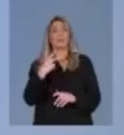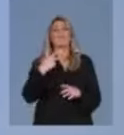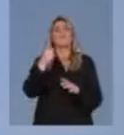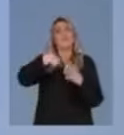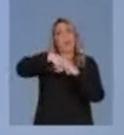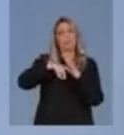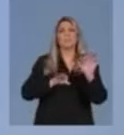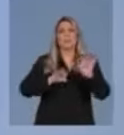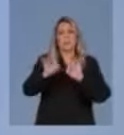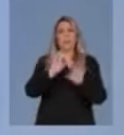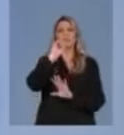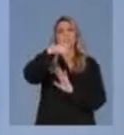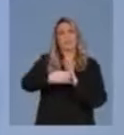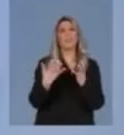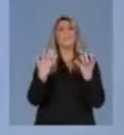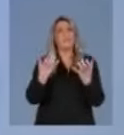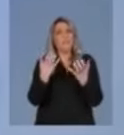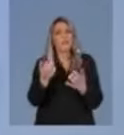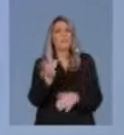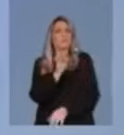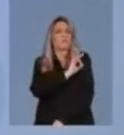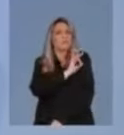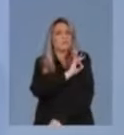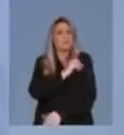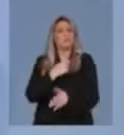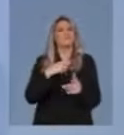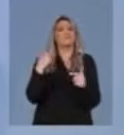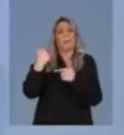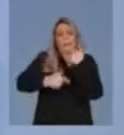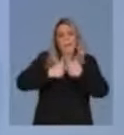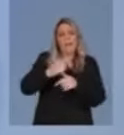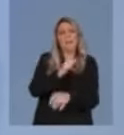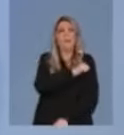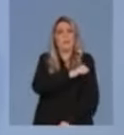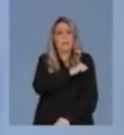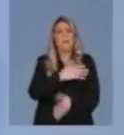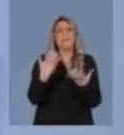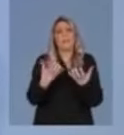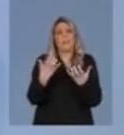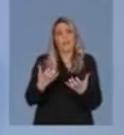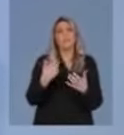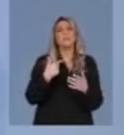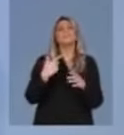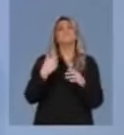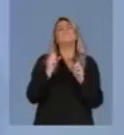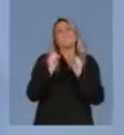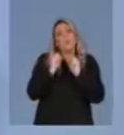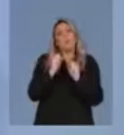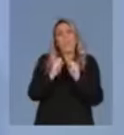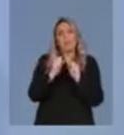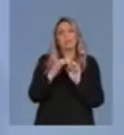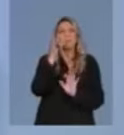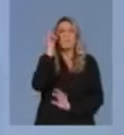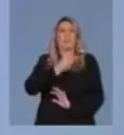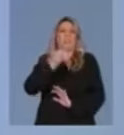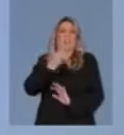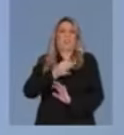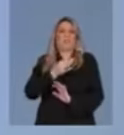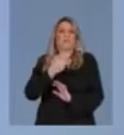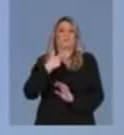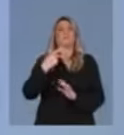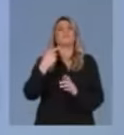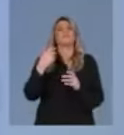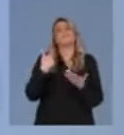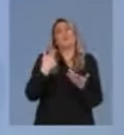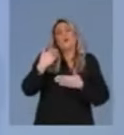sim e a gente quer governar o Rio de Janeiro porque a gente nunca governou com PMDB e a gente pode perfeitamente rotar esse projeto de cidade criar uma